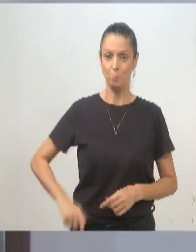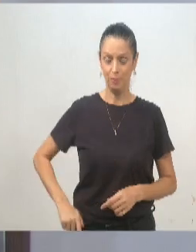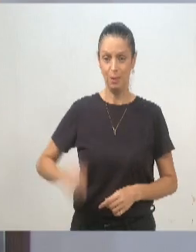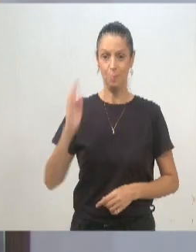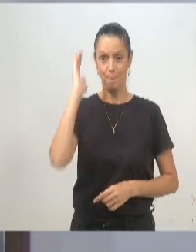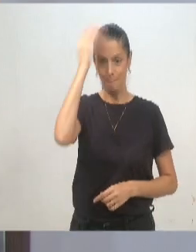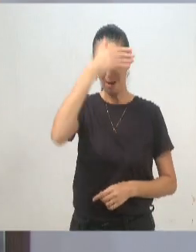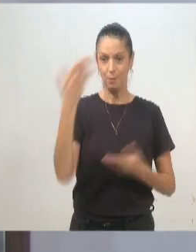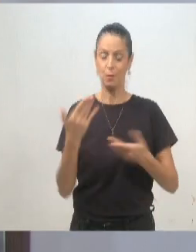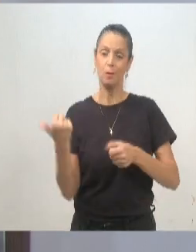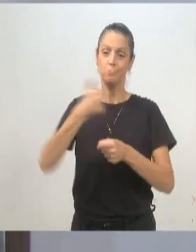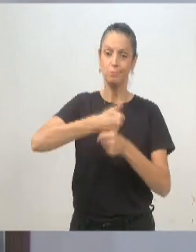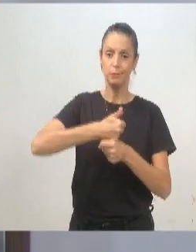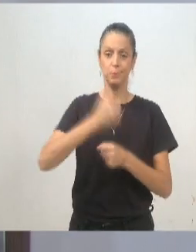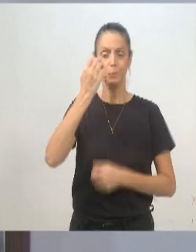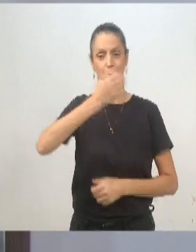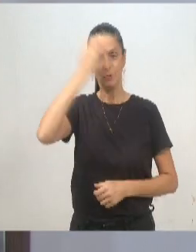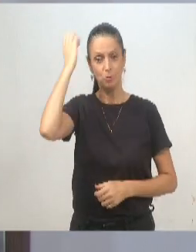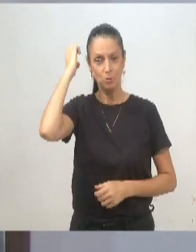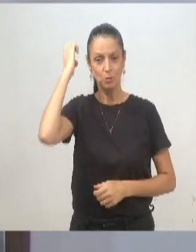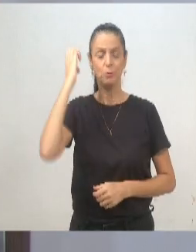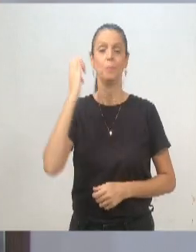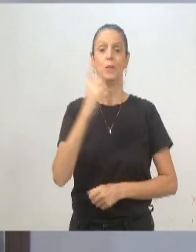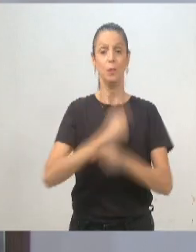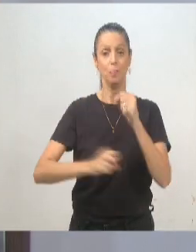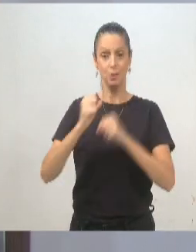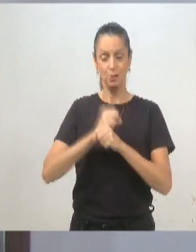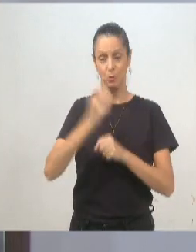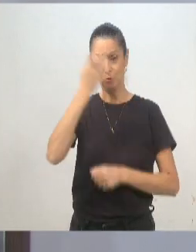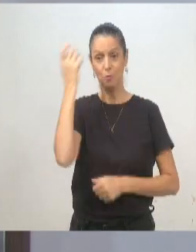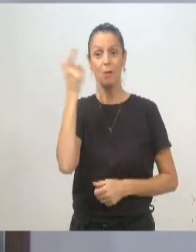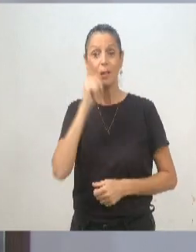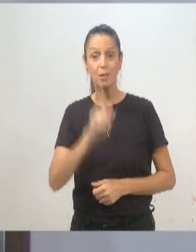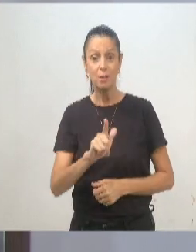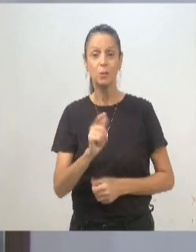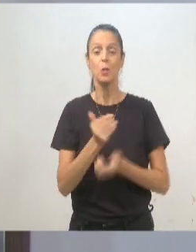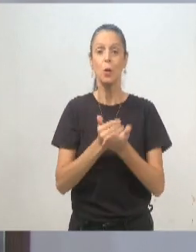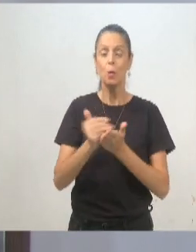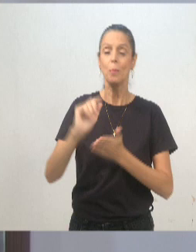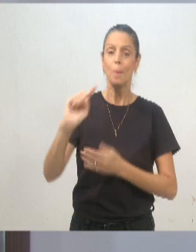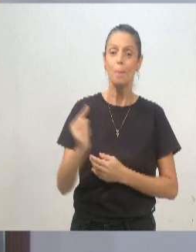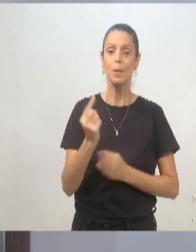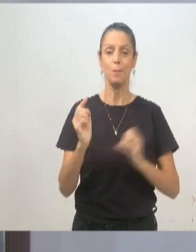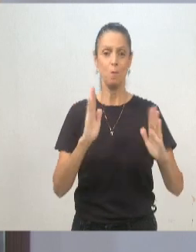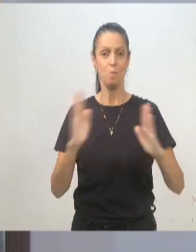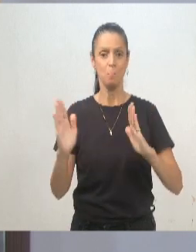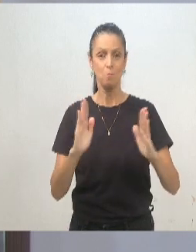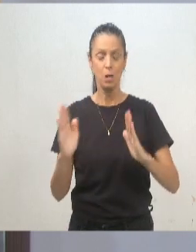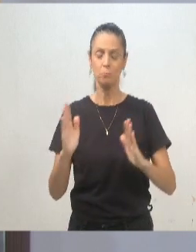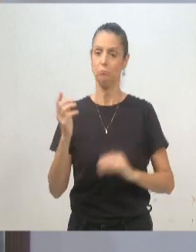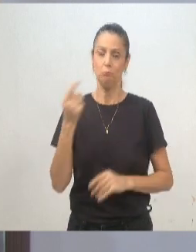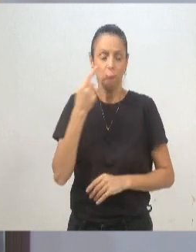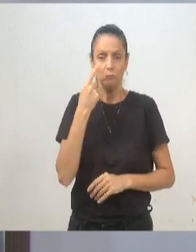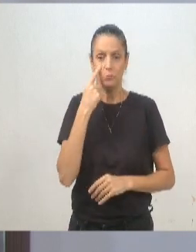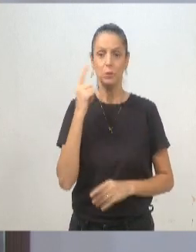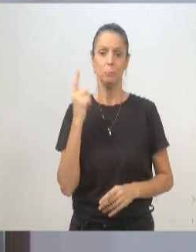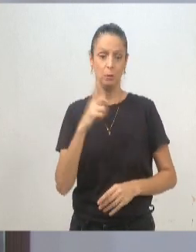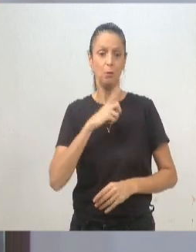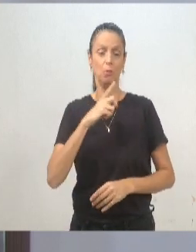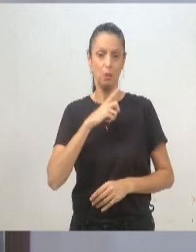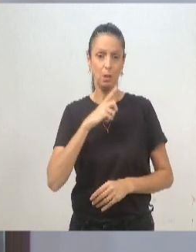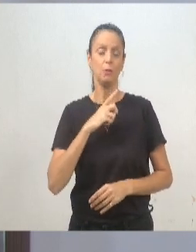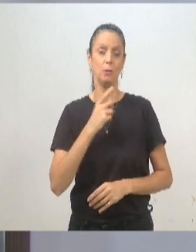Egídio se elegeu no ano passado, começando o seu primeiro mandato e se defrontando exatamente com essa questão